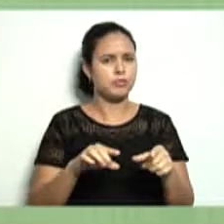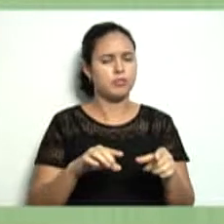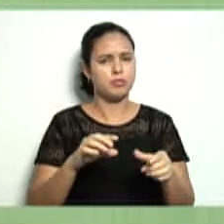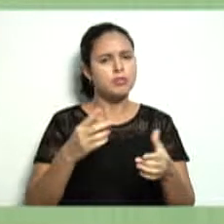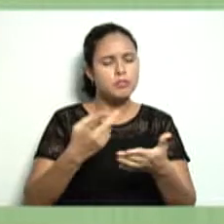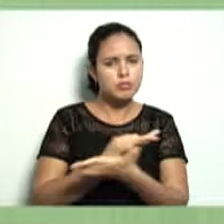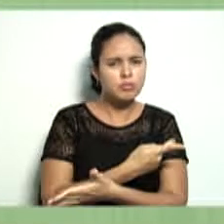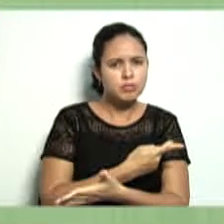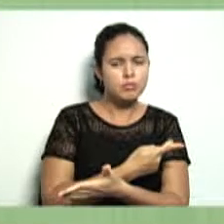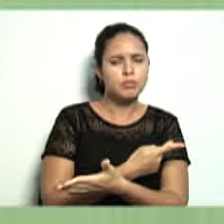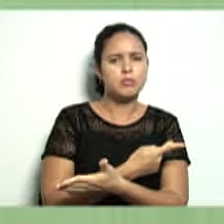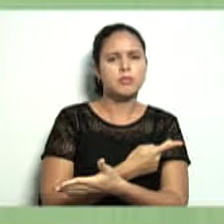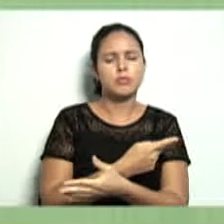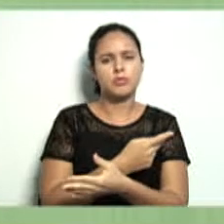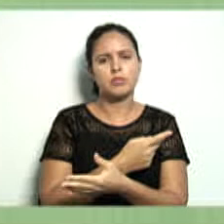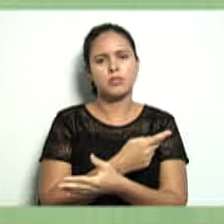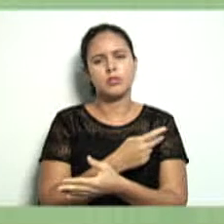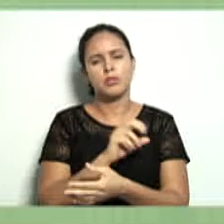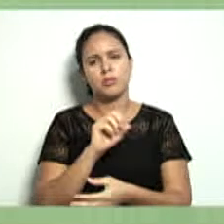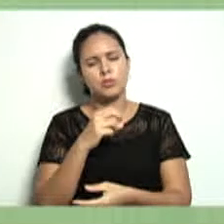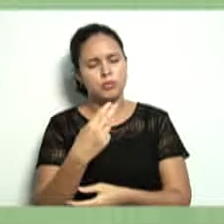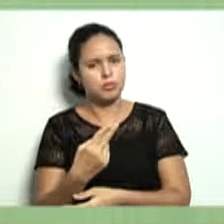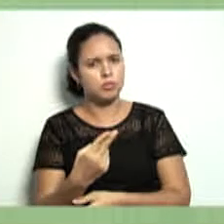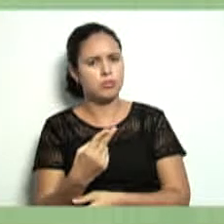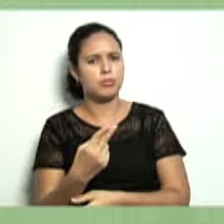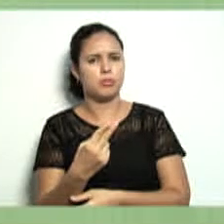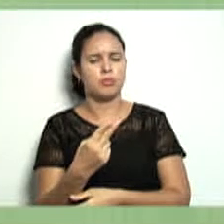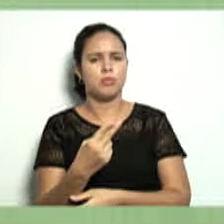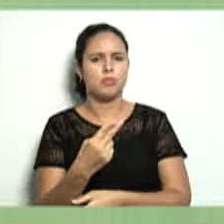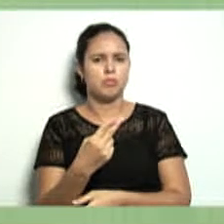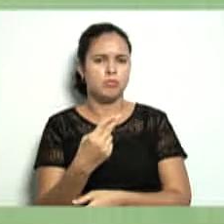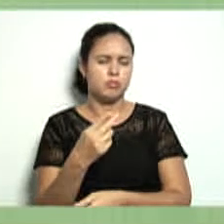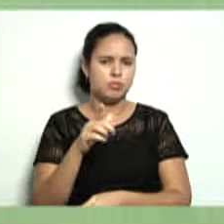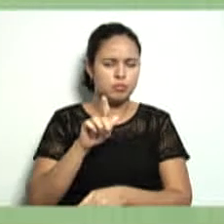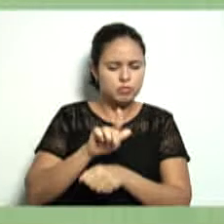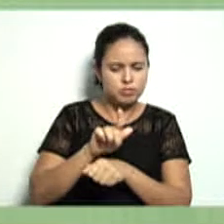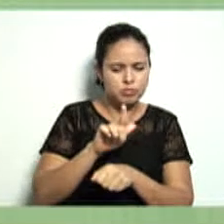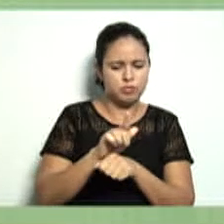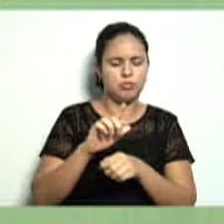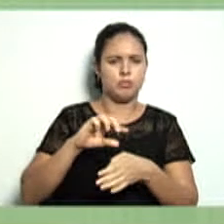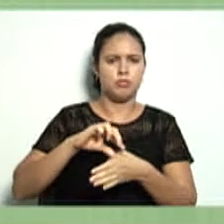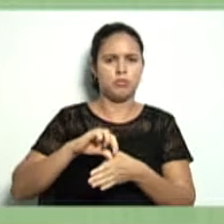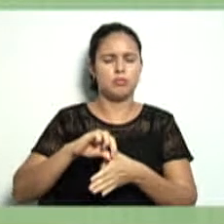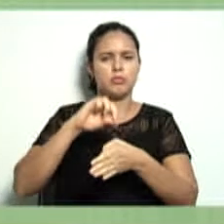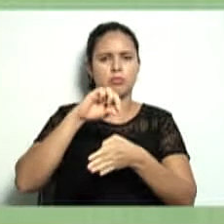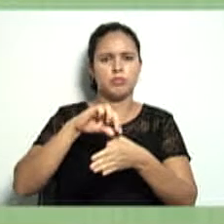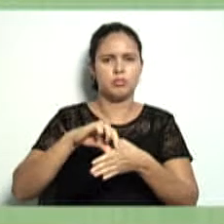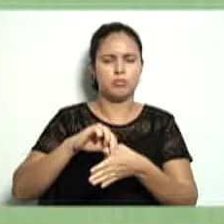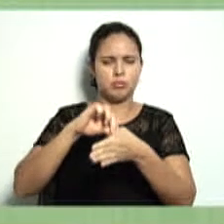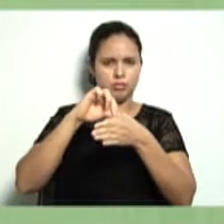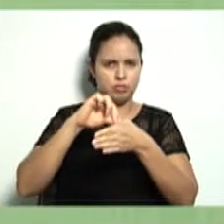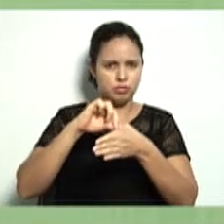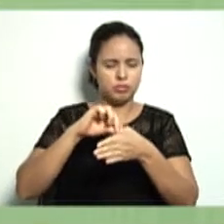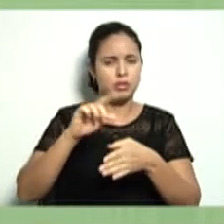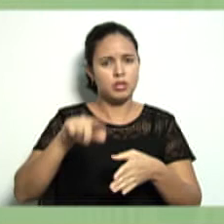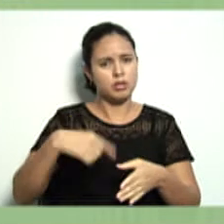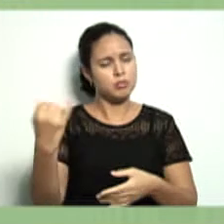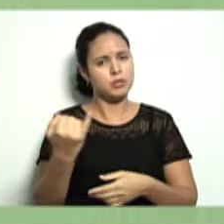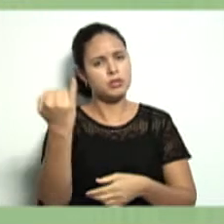mensuração e olhando aí o gerenciamento da cooperativa, é importante que a